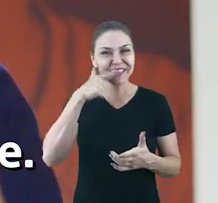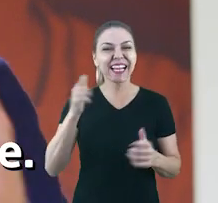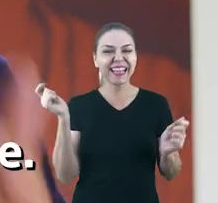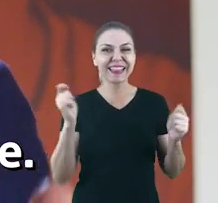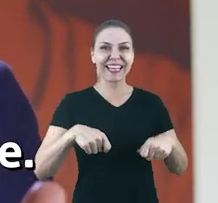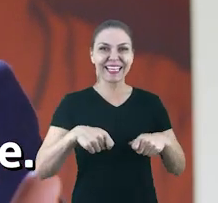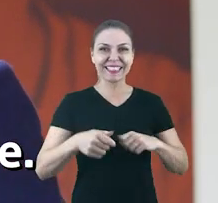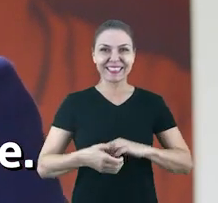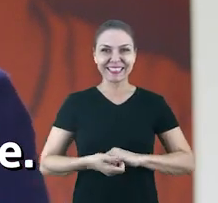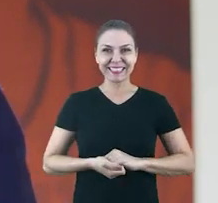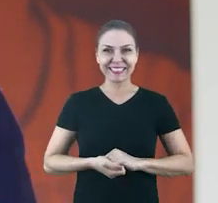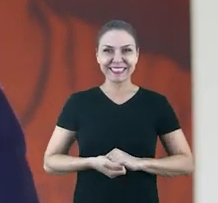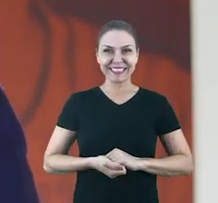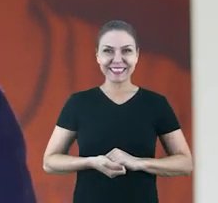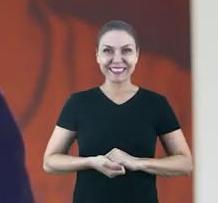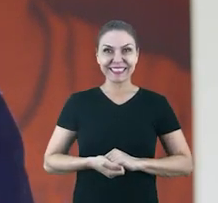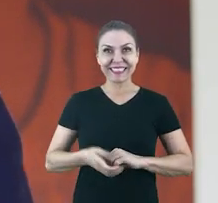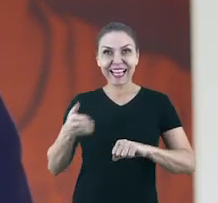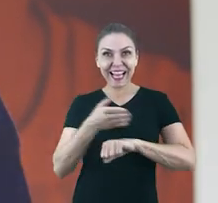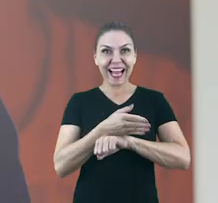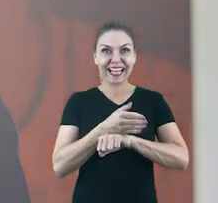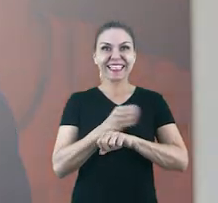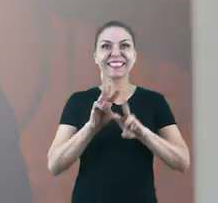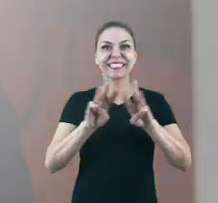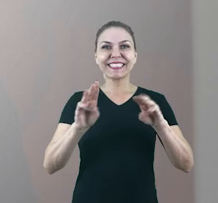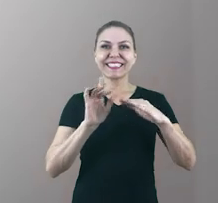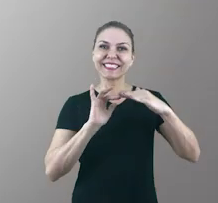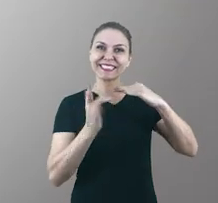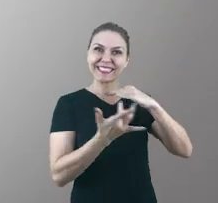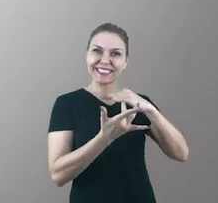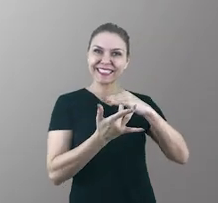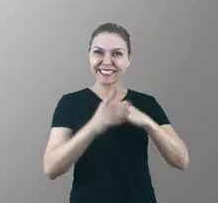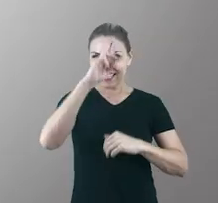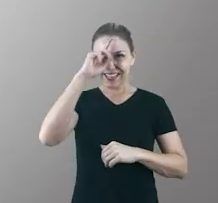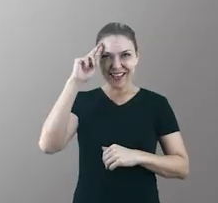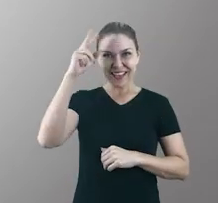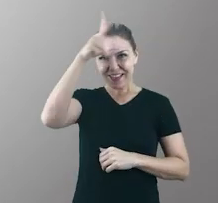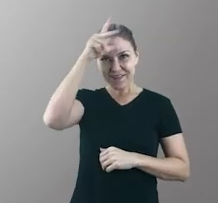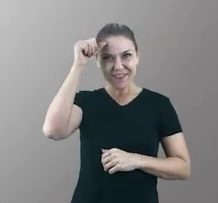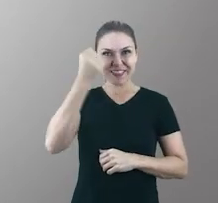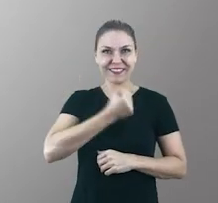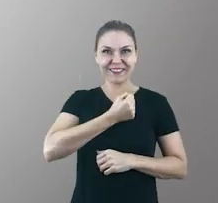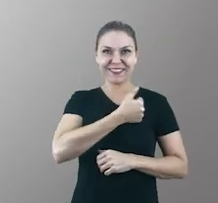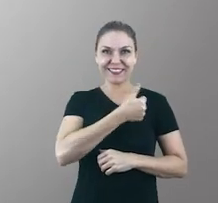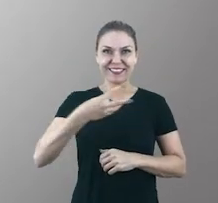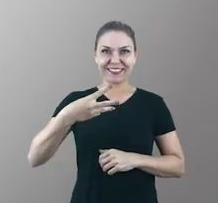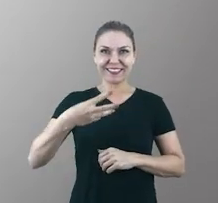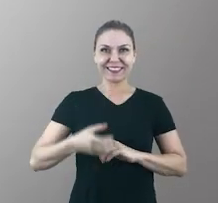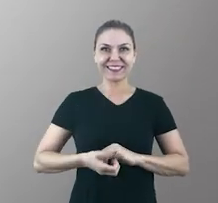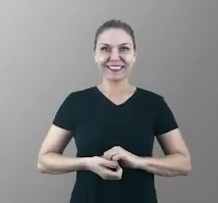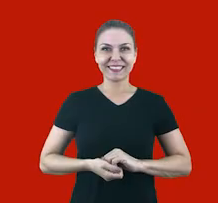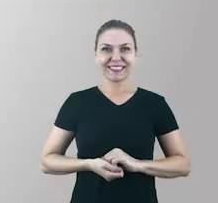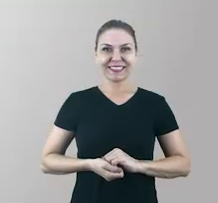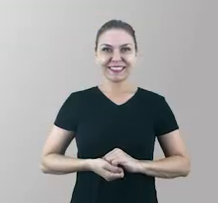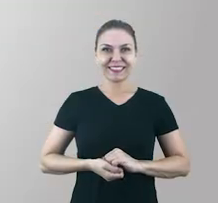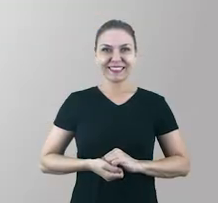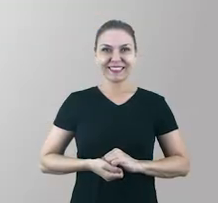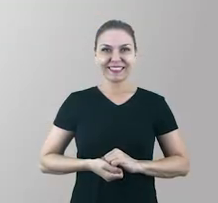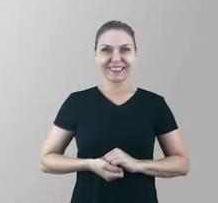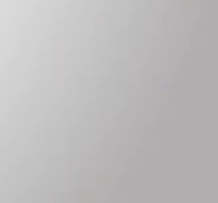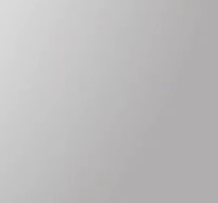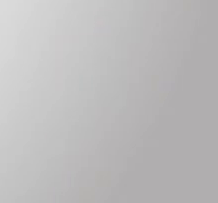quer, a gente pode. Acesse nossas redes sociais. Roque Prefeito 13.